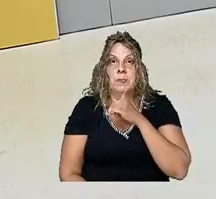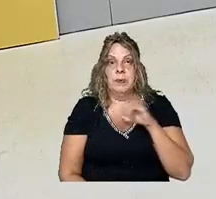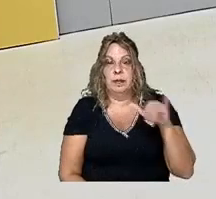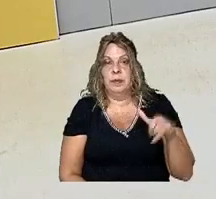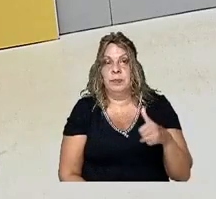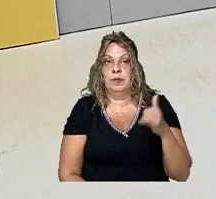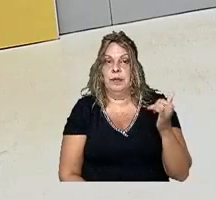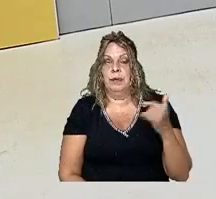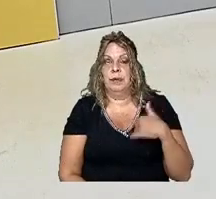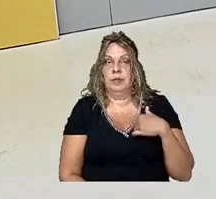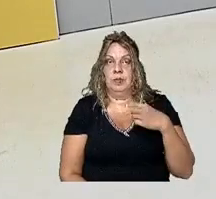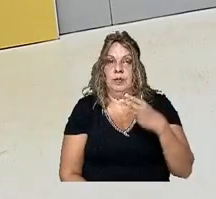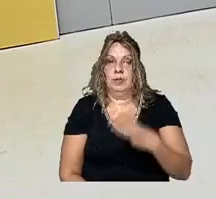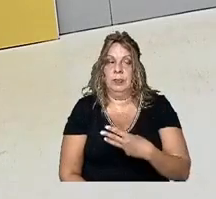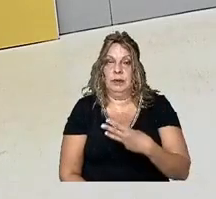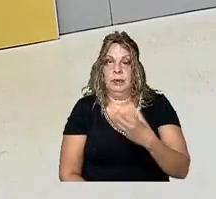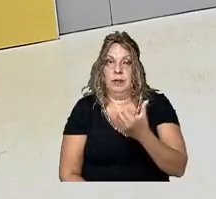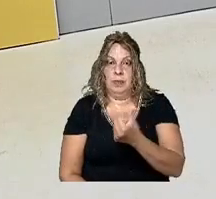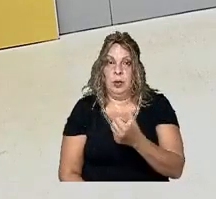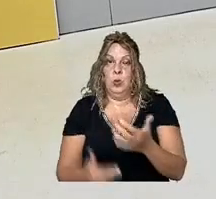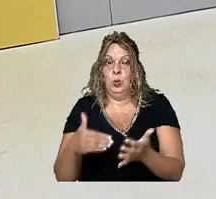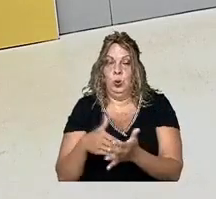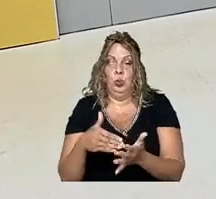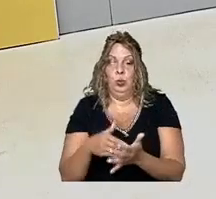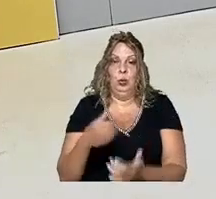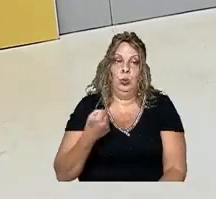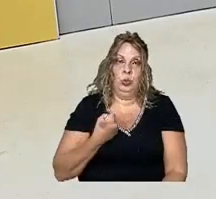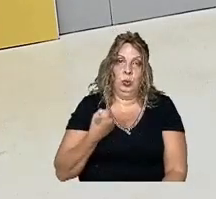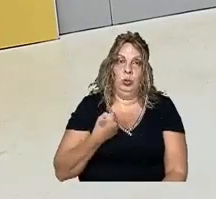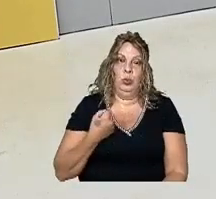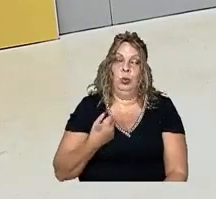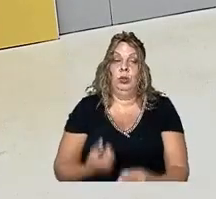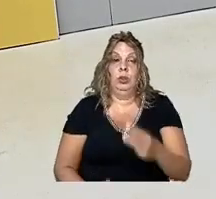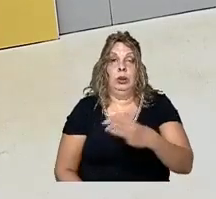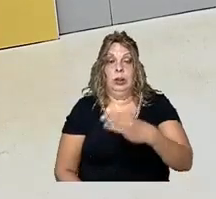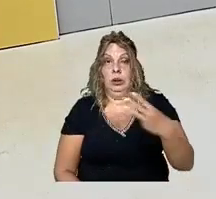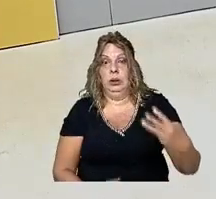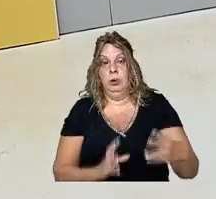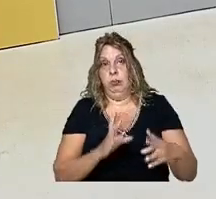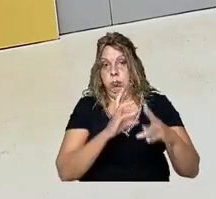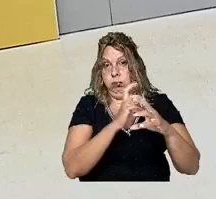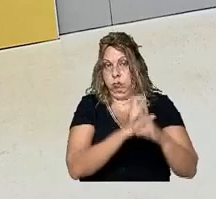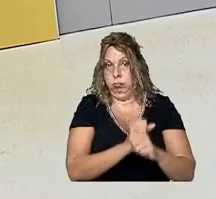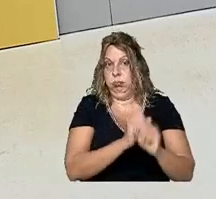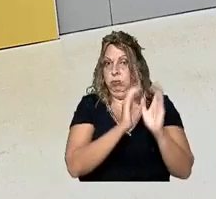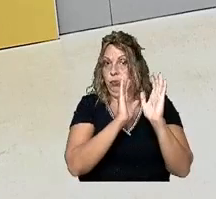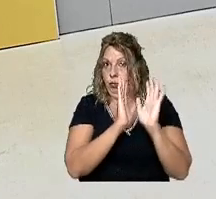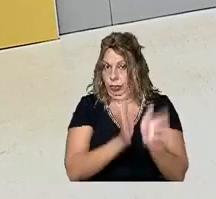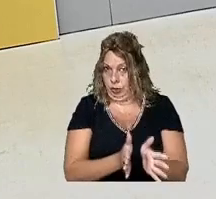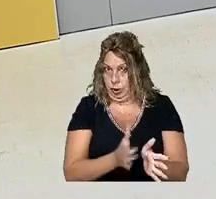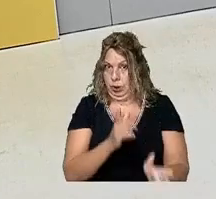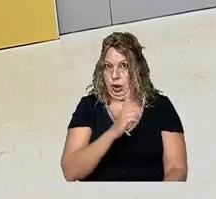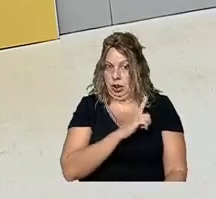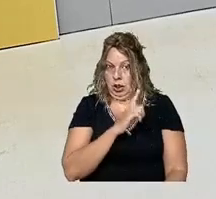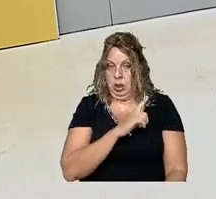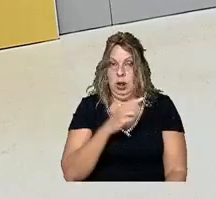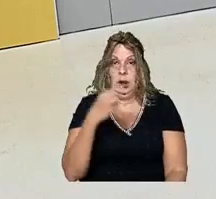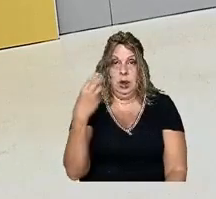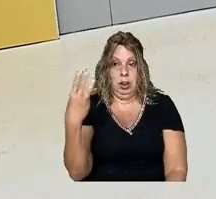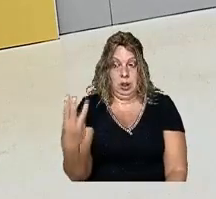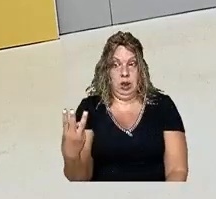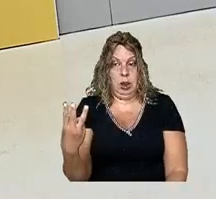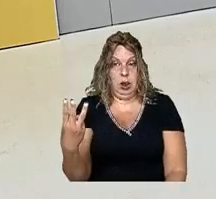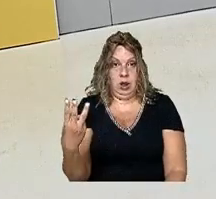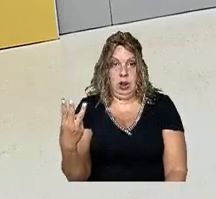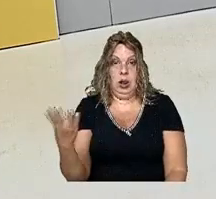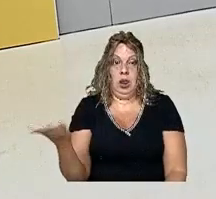querida Jaque, ó, 36, última bola que você chamou, 33 já foram chamadas, 3 é o número de títulos